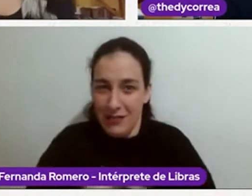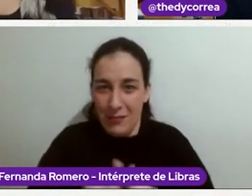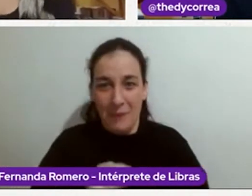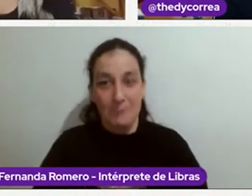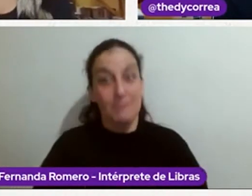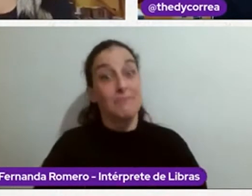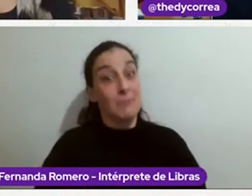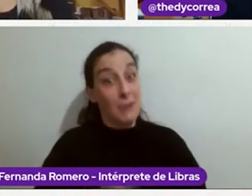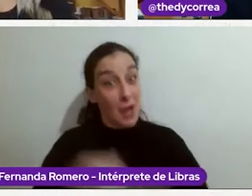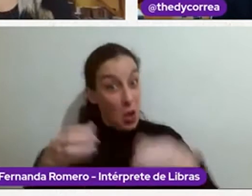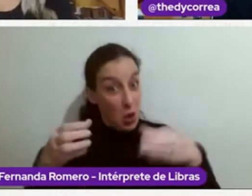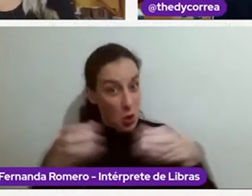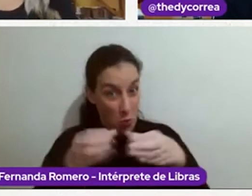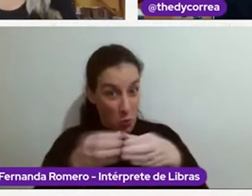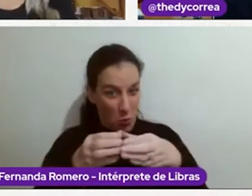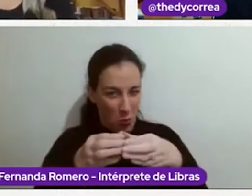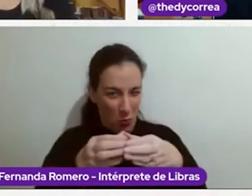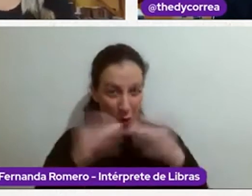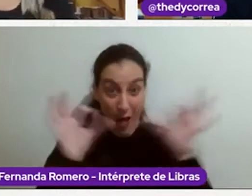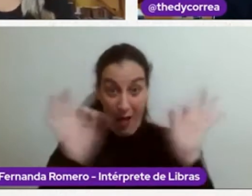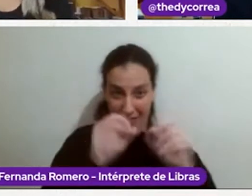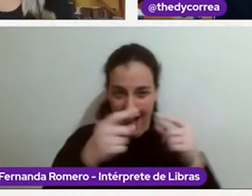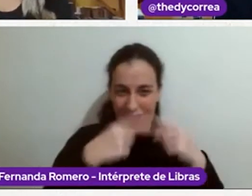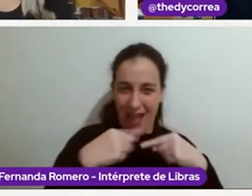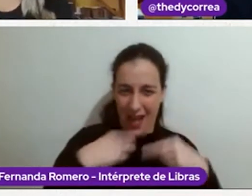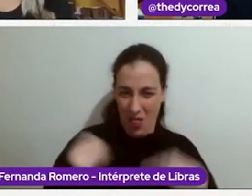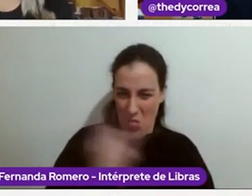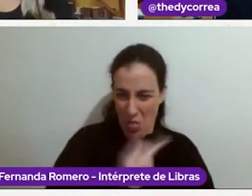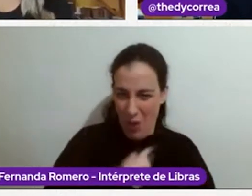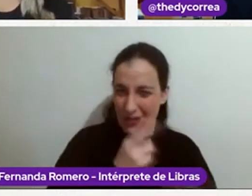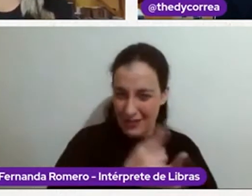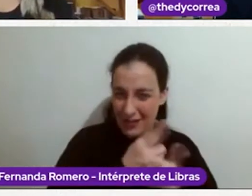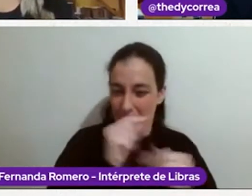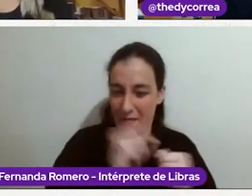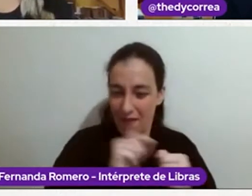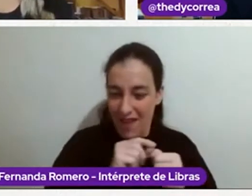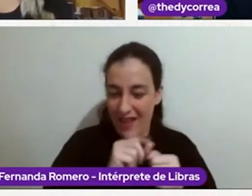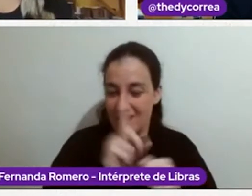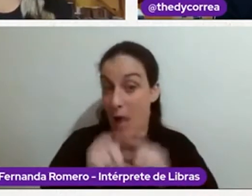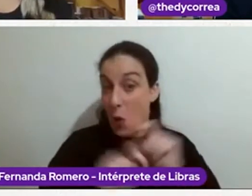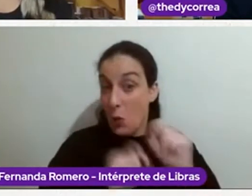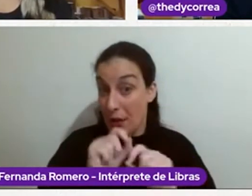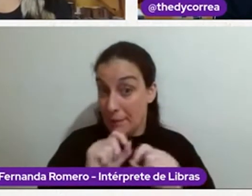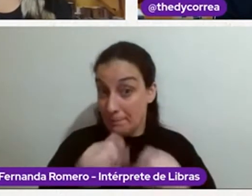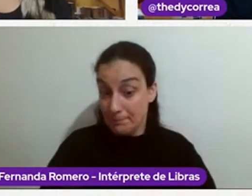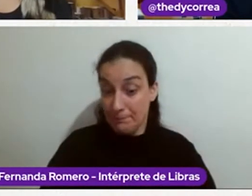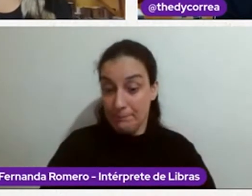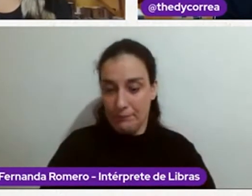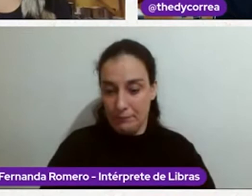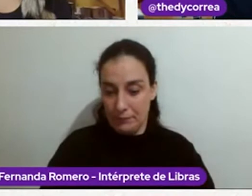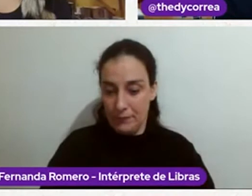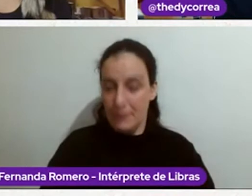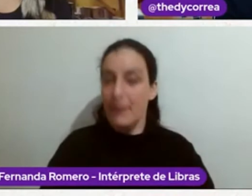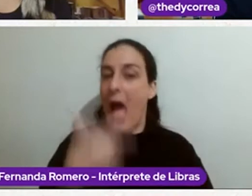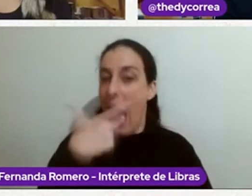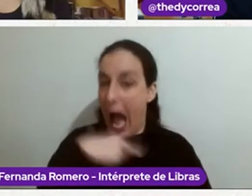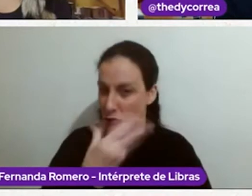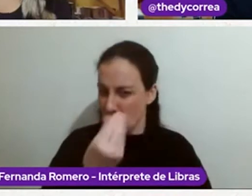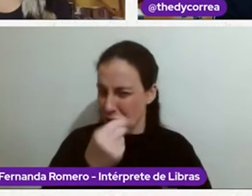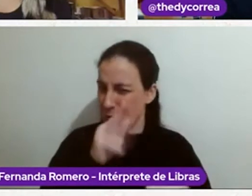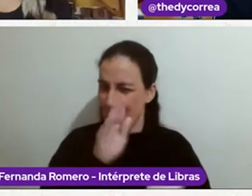sempre fez, e infelizmente agora eu acho que por um bom tempo não vai poder fazer, e a gente aprendeu isso com